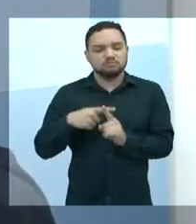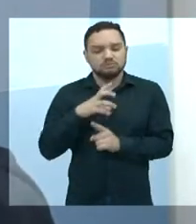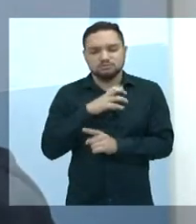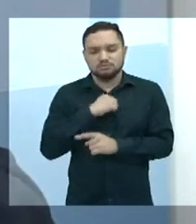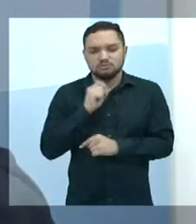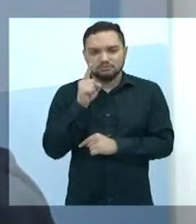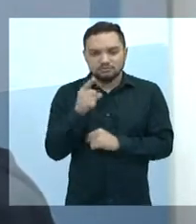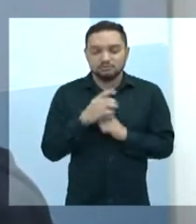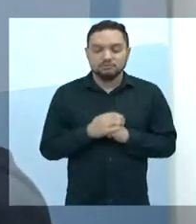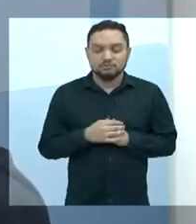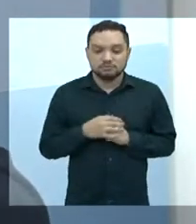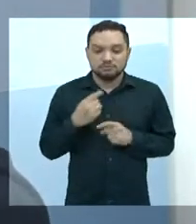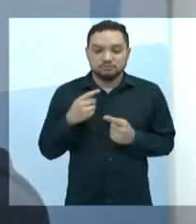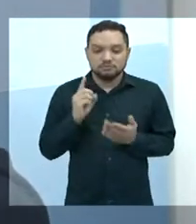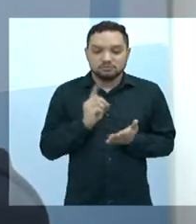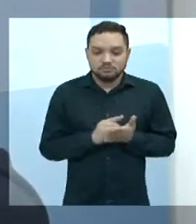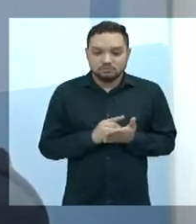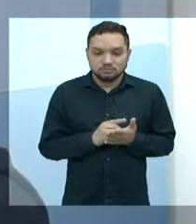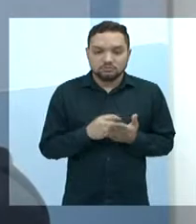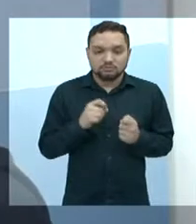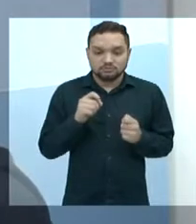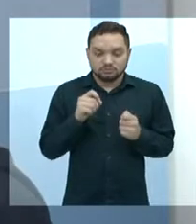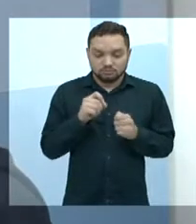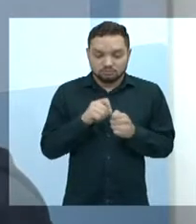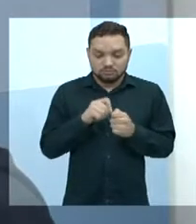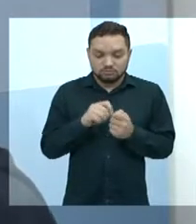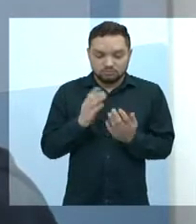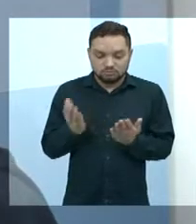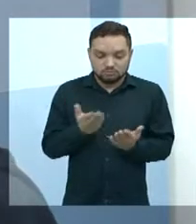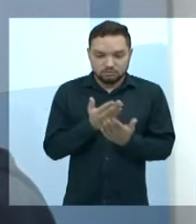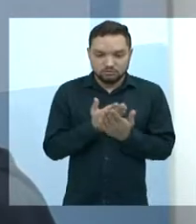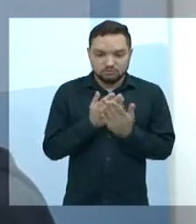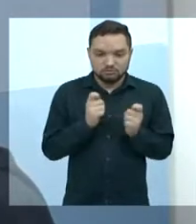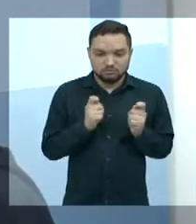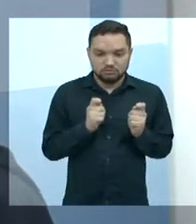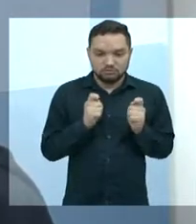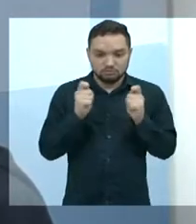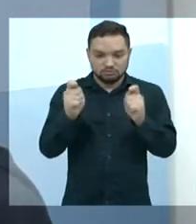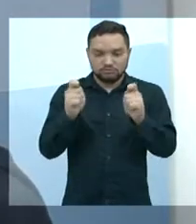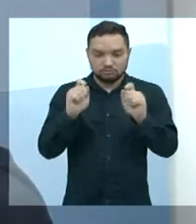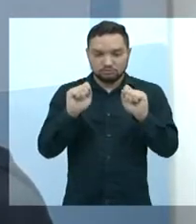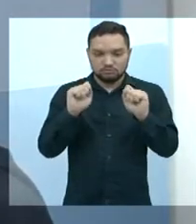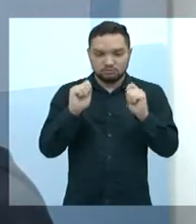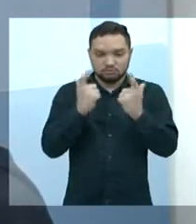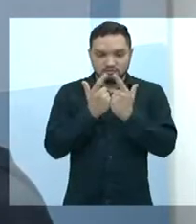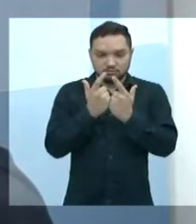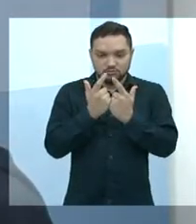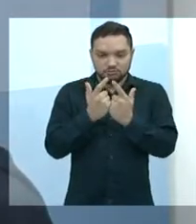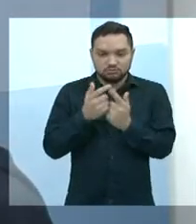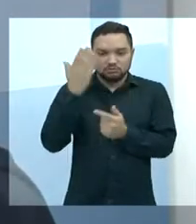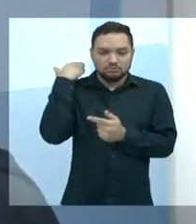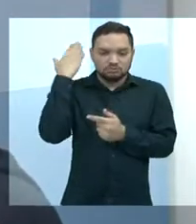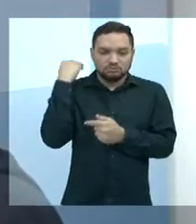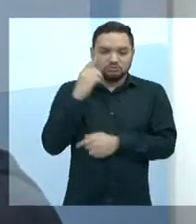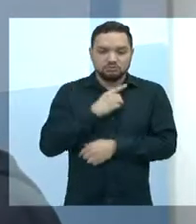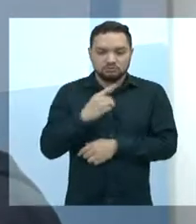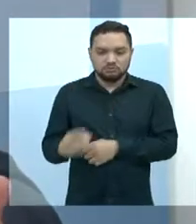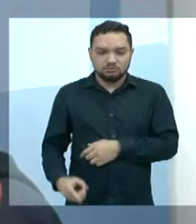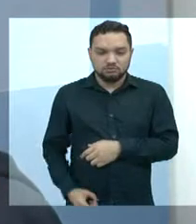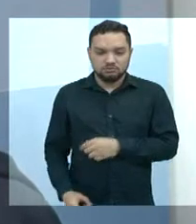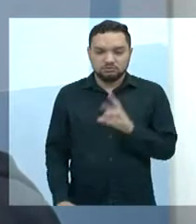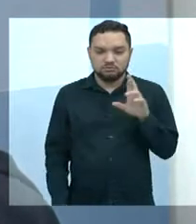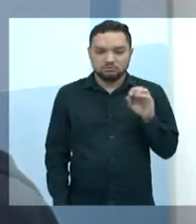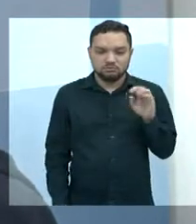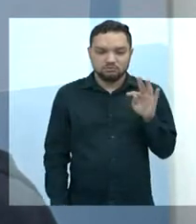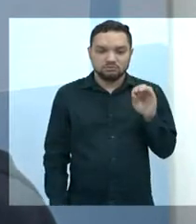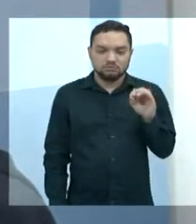Mas realmente eu fiz isso aí, fiz um requerimento, encaminhei à Assembleia Legislativa, até na época do deputado Roberto Mesquita, pedindo que ele pudesse